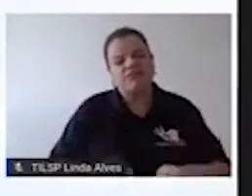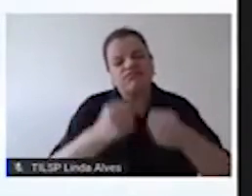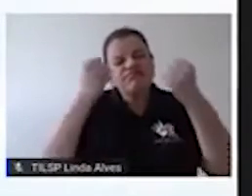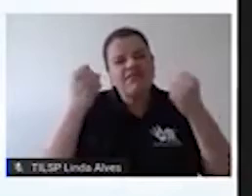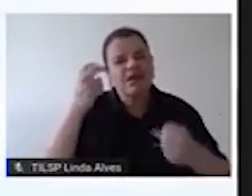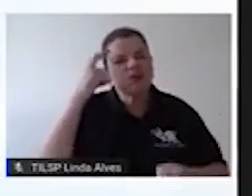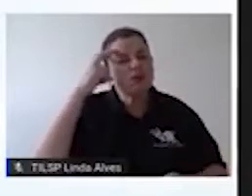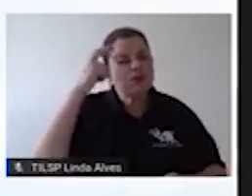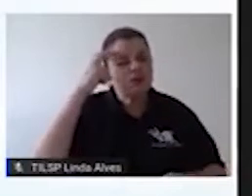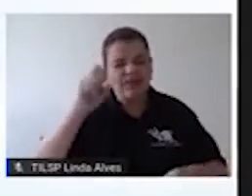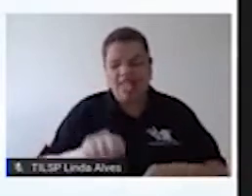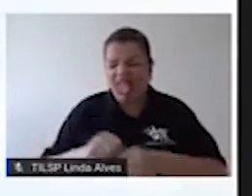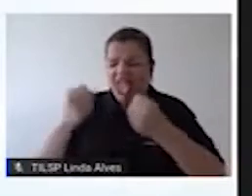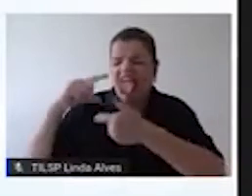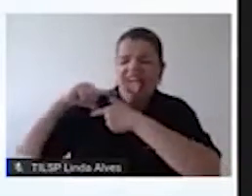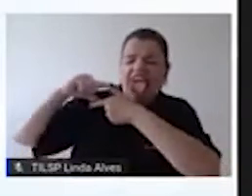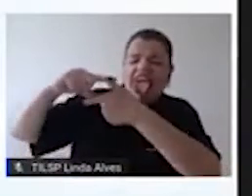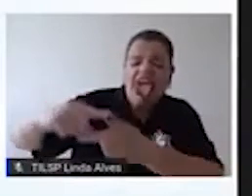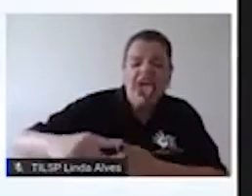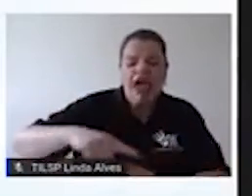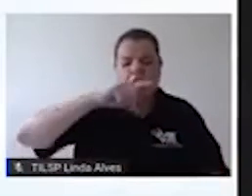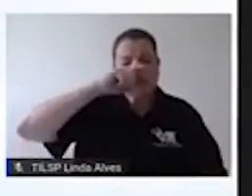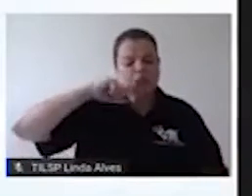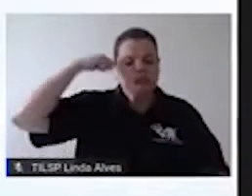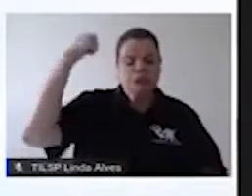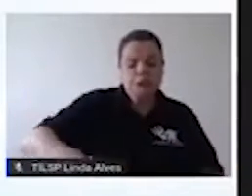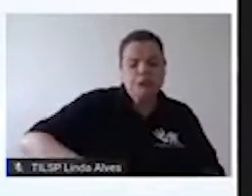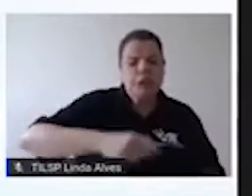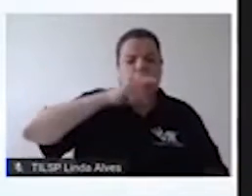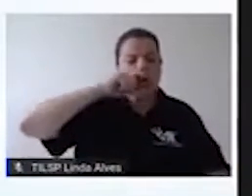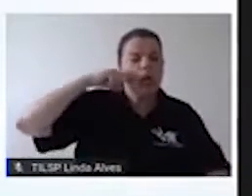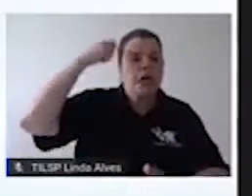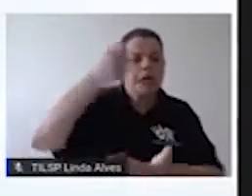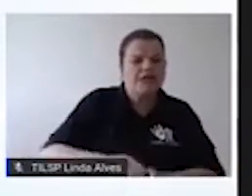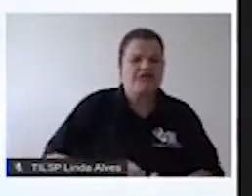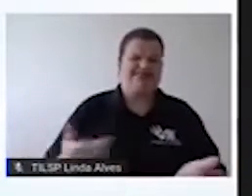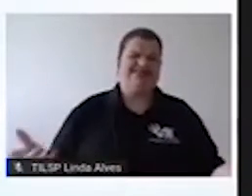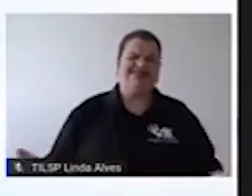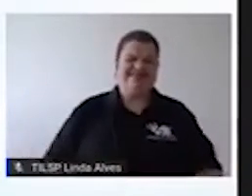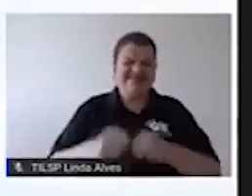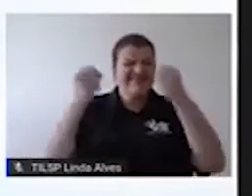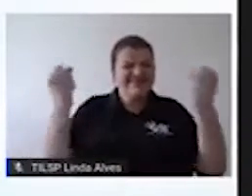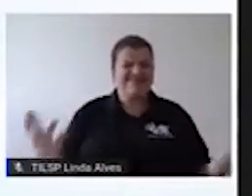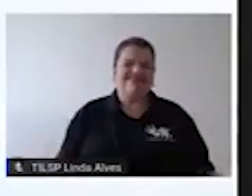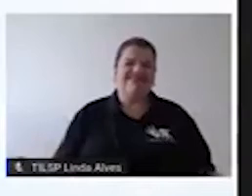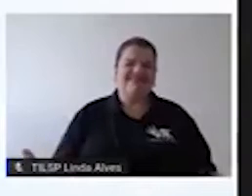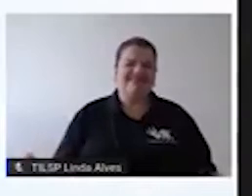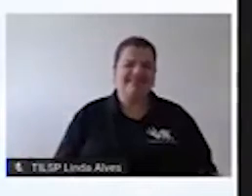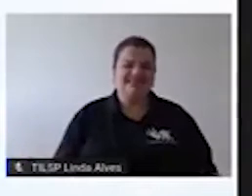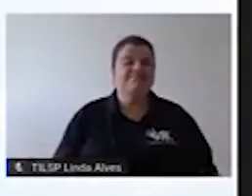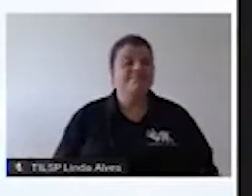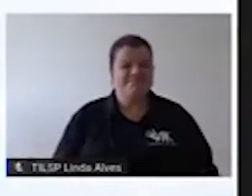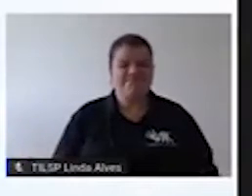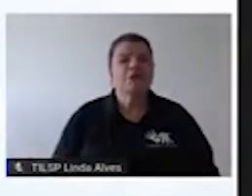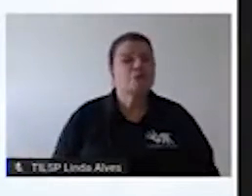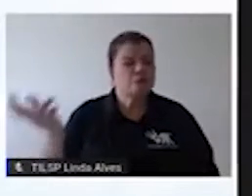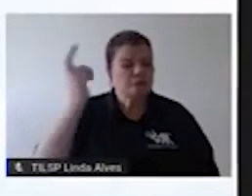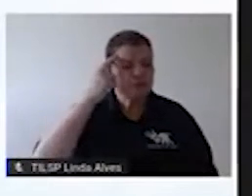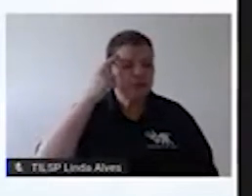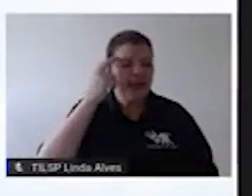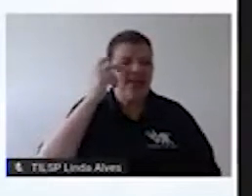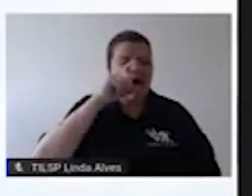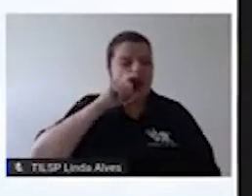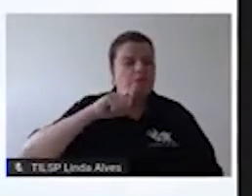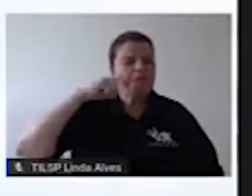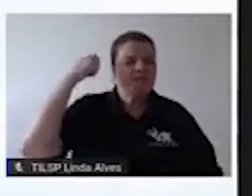culturas, né? Culturas que são primeiro, machistas,